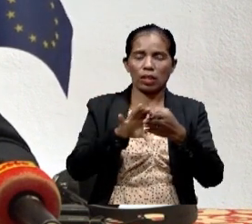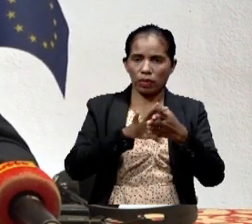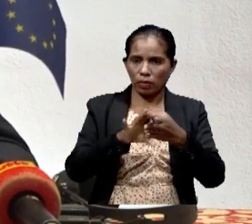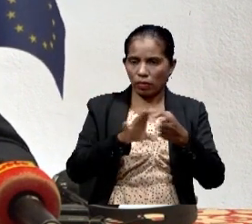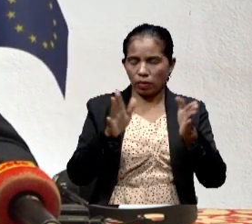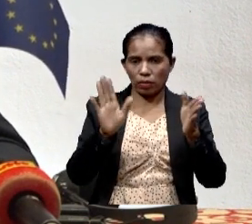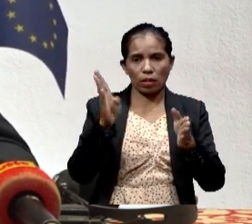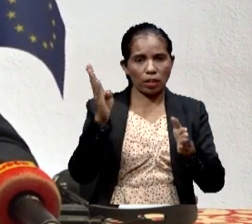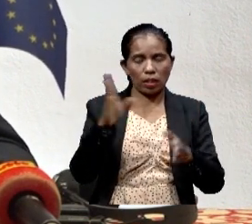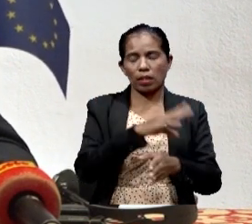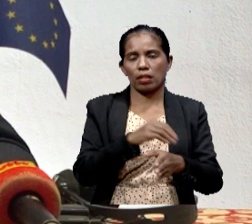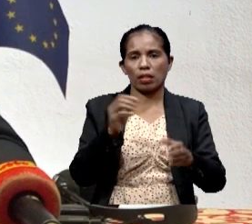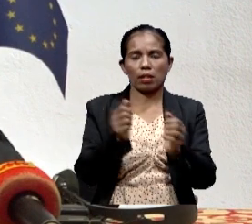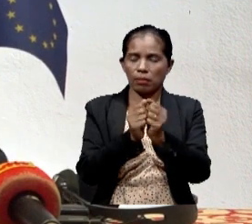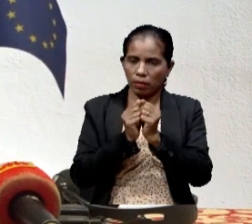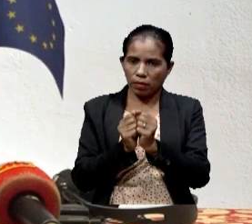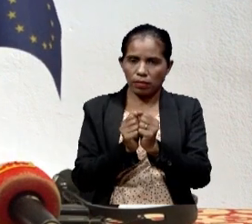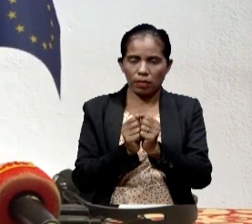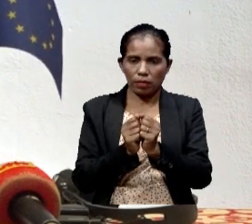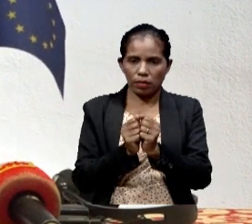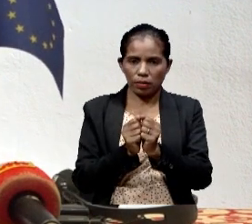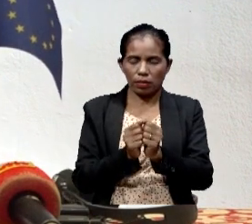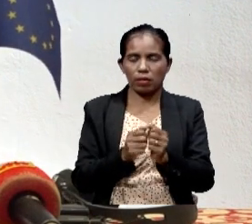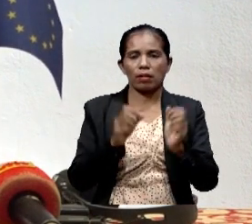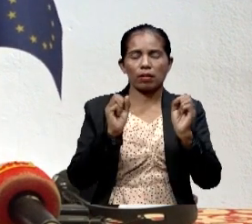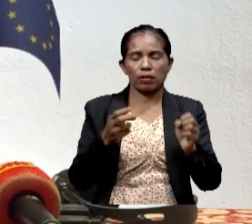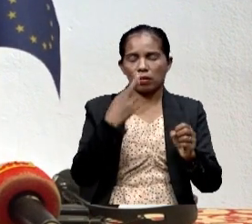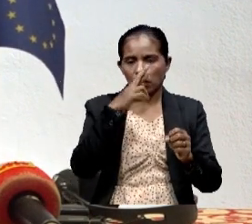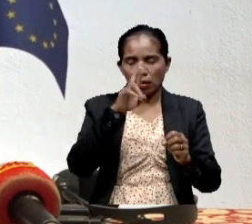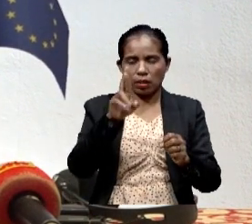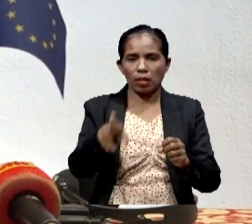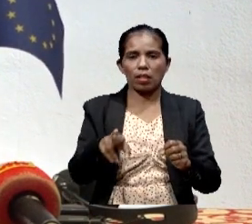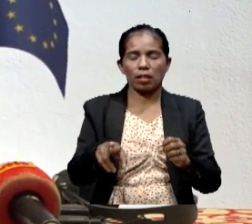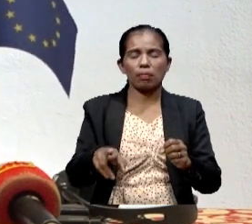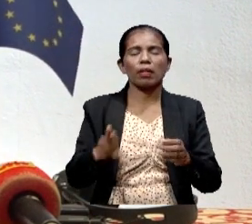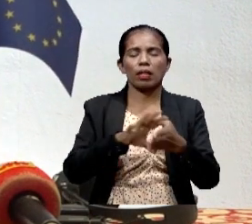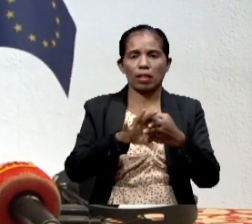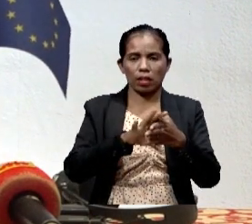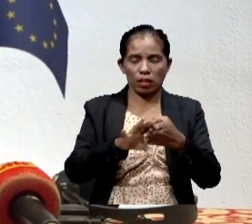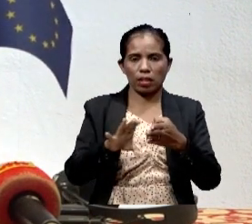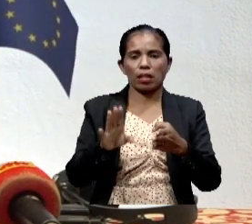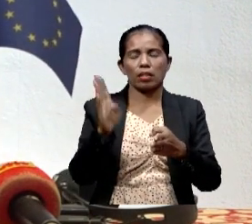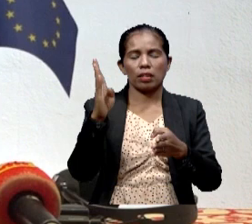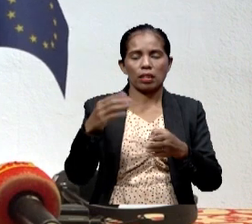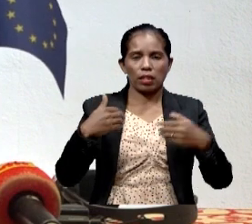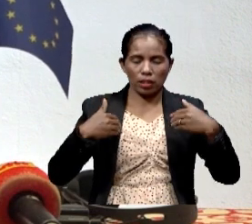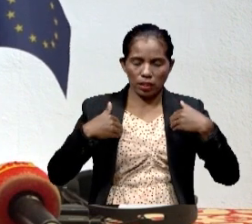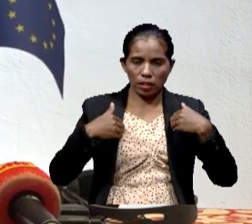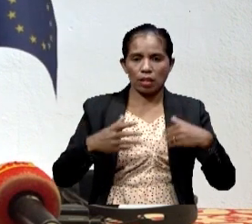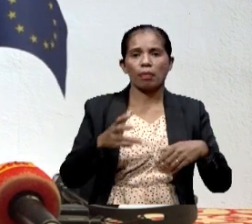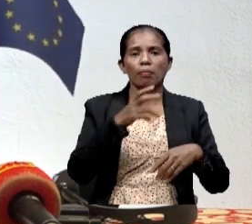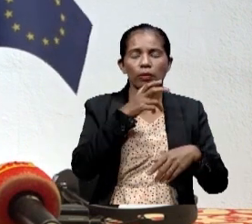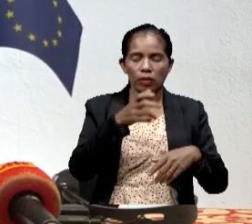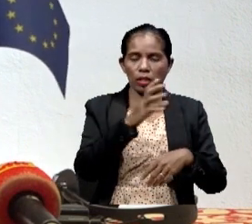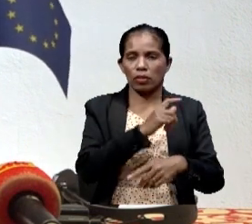com a unificação, a muito com o respectivo regulamento eleitoral CIRA, disponível em português no teto.